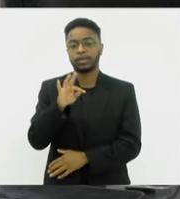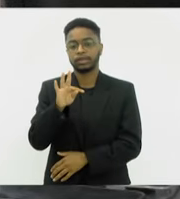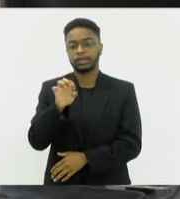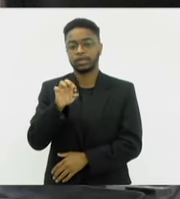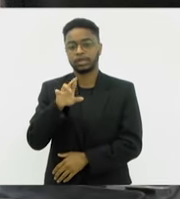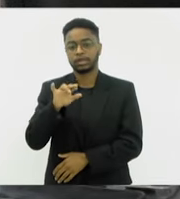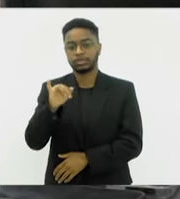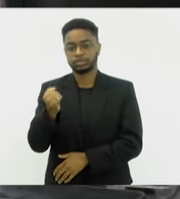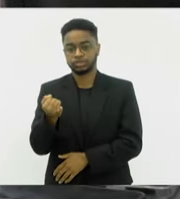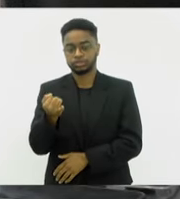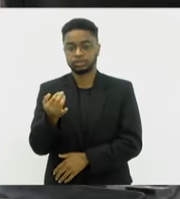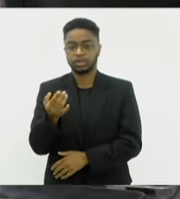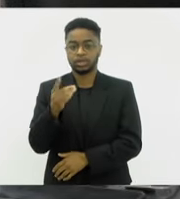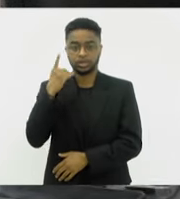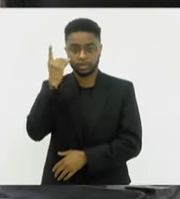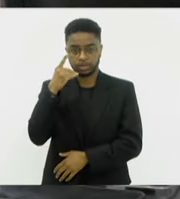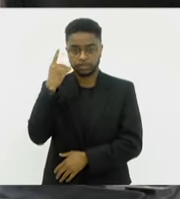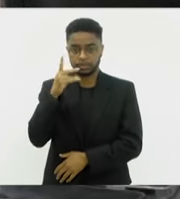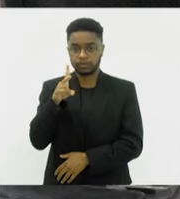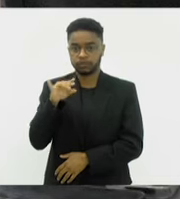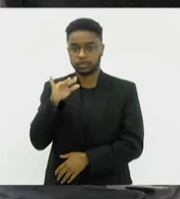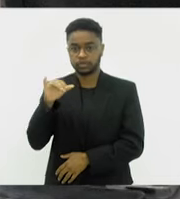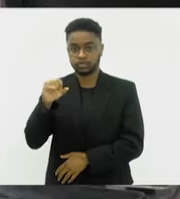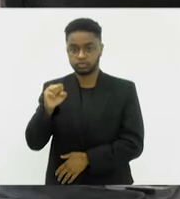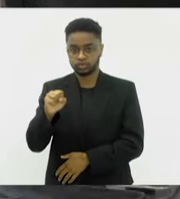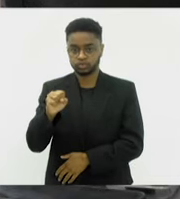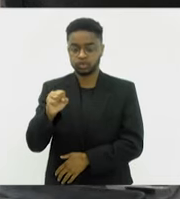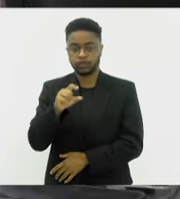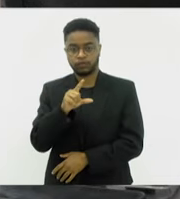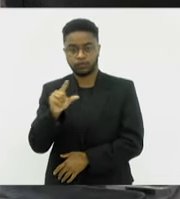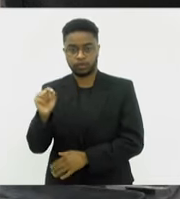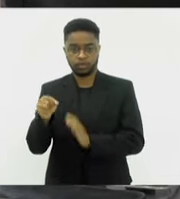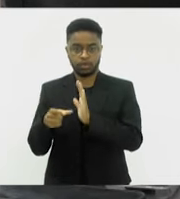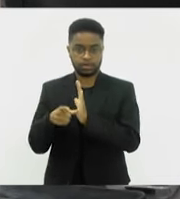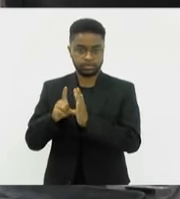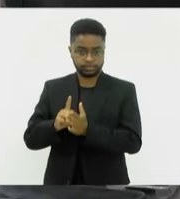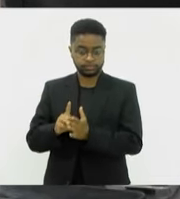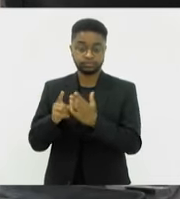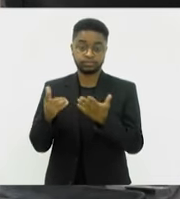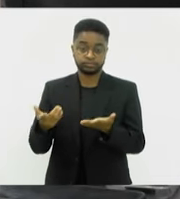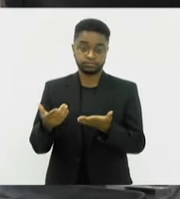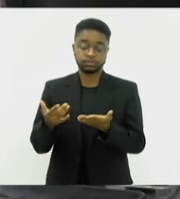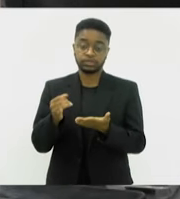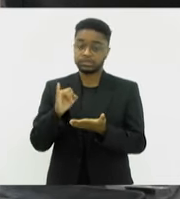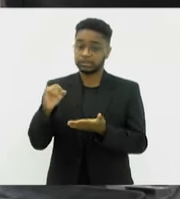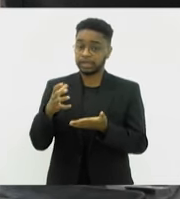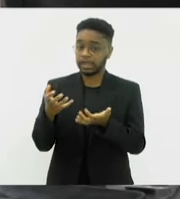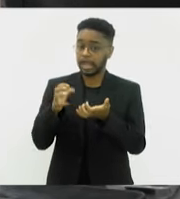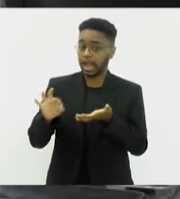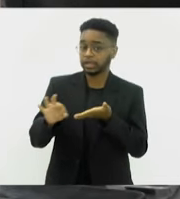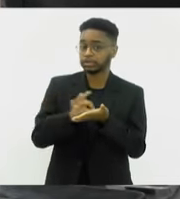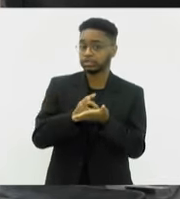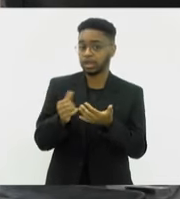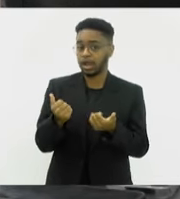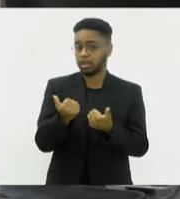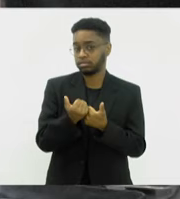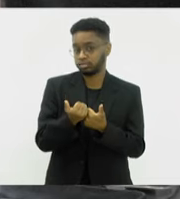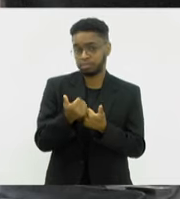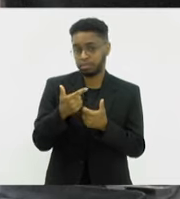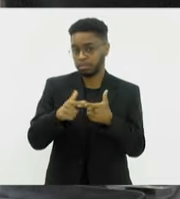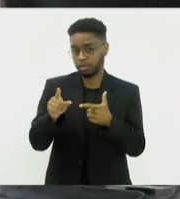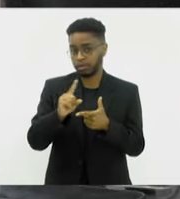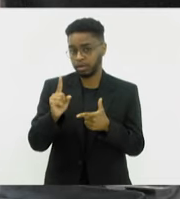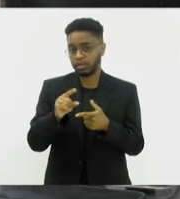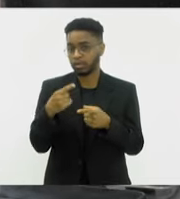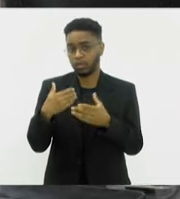Deputado Cozzolino não estava no final da última sessão, quando nós deliberamos a matéria, Vossa Excelência querendo assinar junto, não há problema nenhum, qualquer